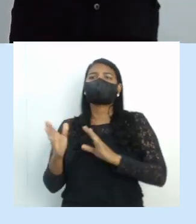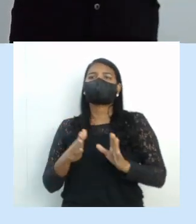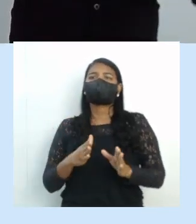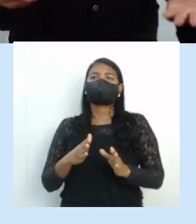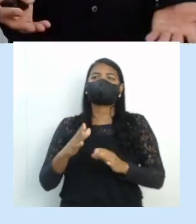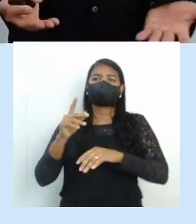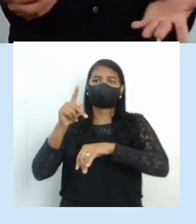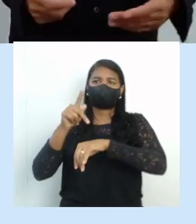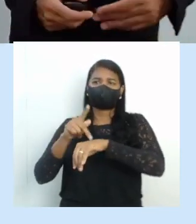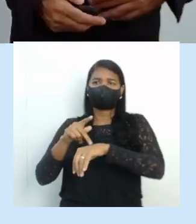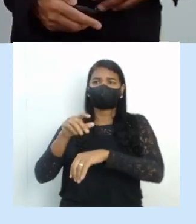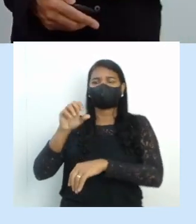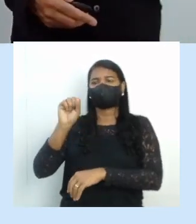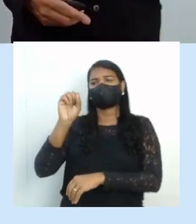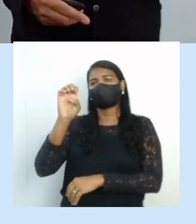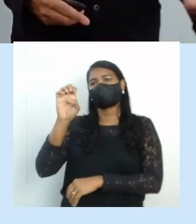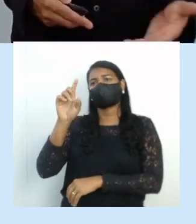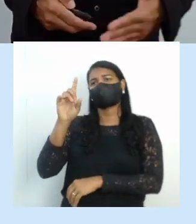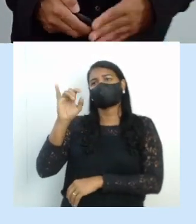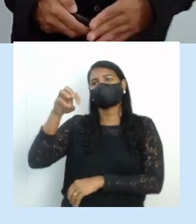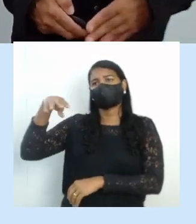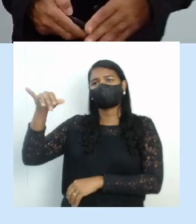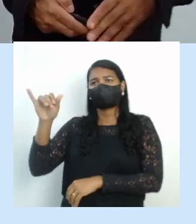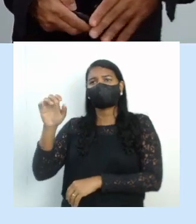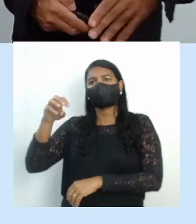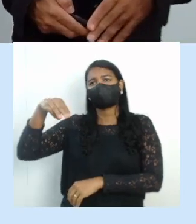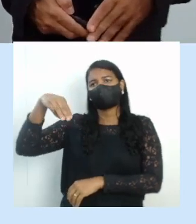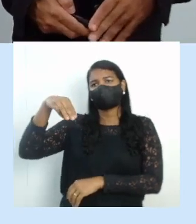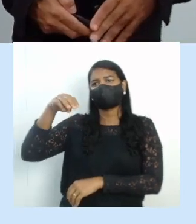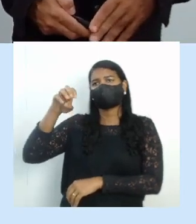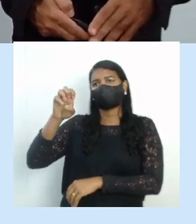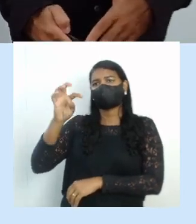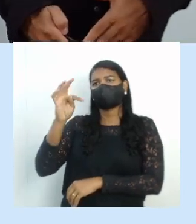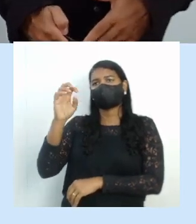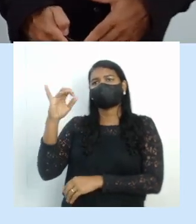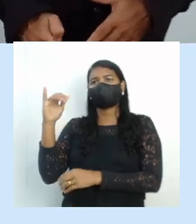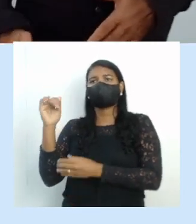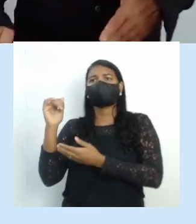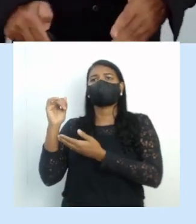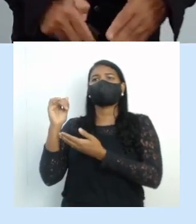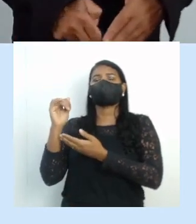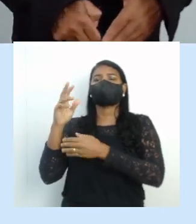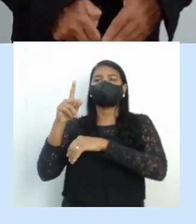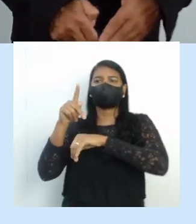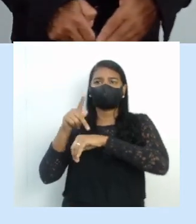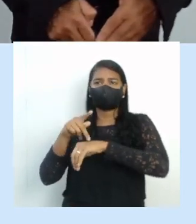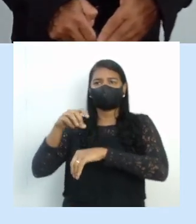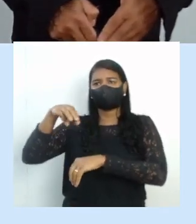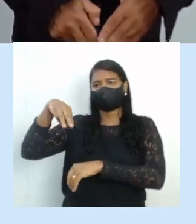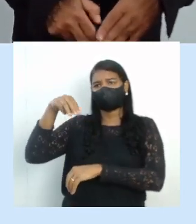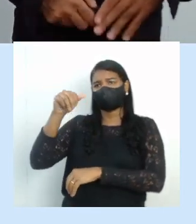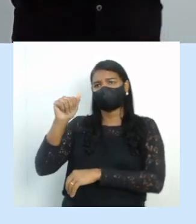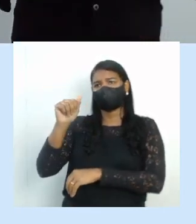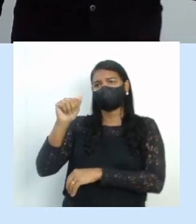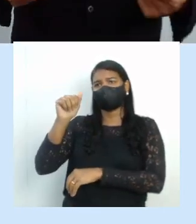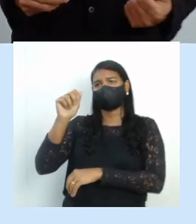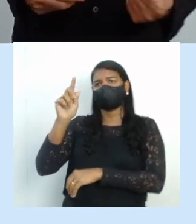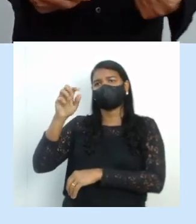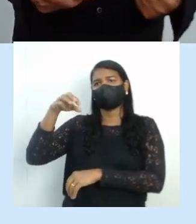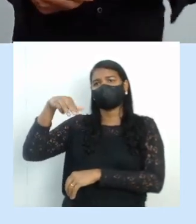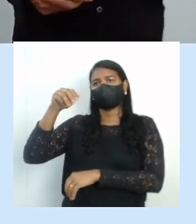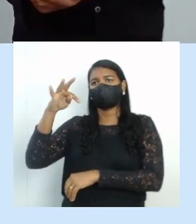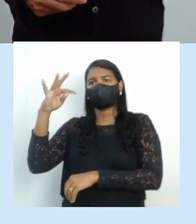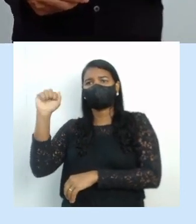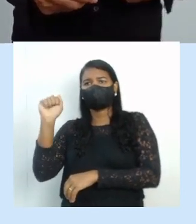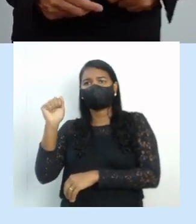rochas sedimentares, metamórficas e as rochas que são magmáticas. E para